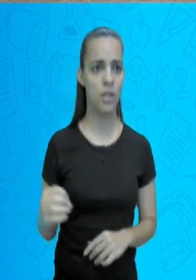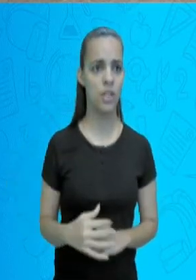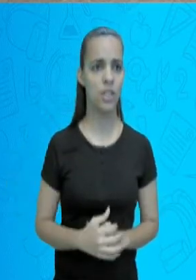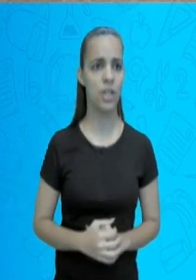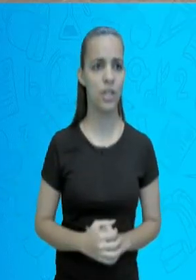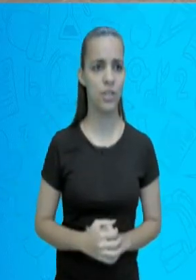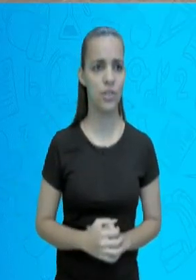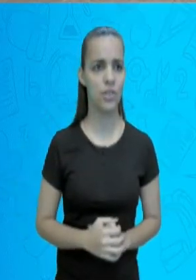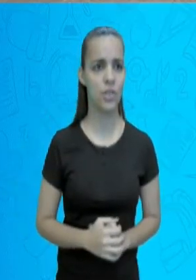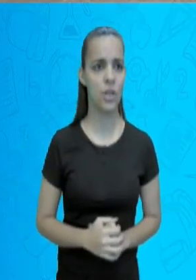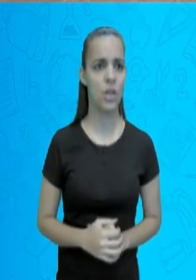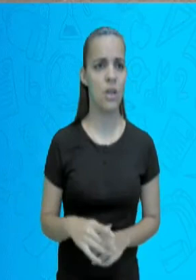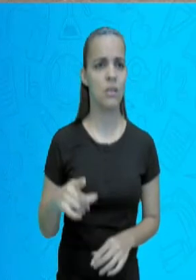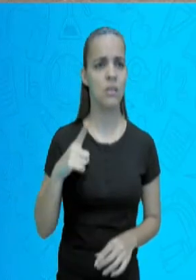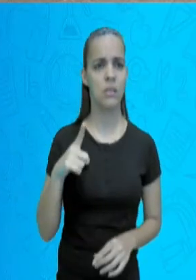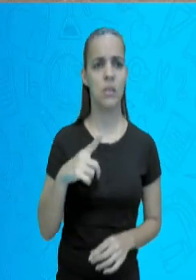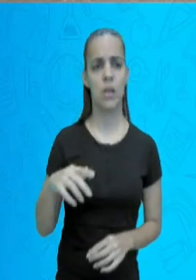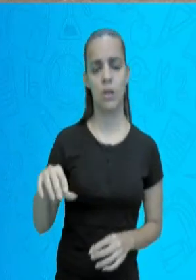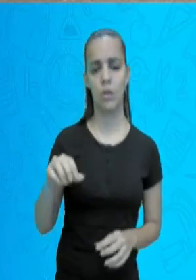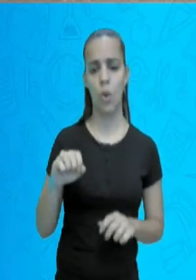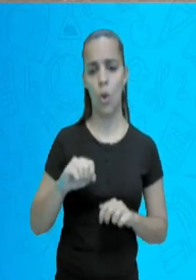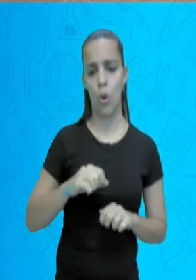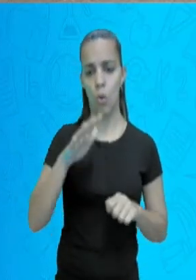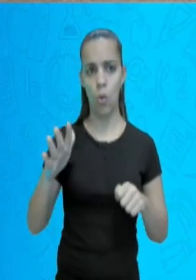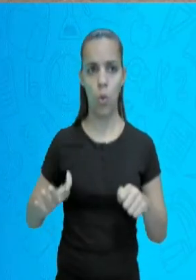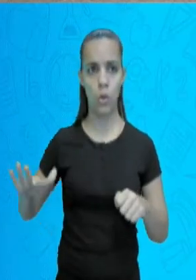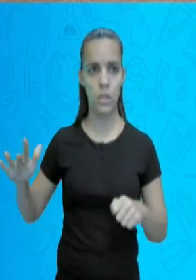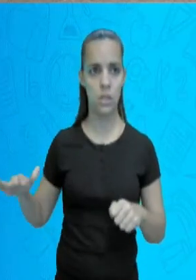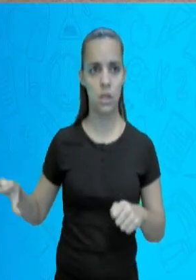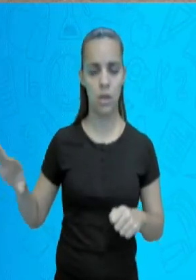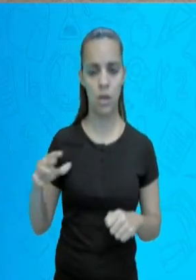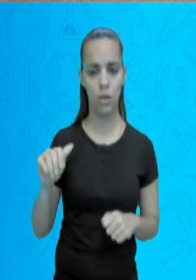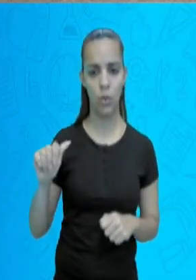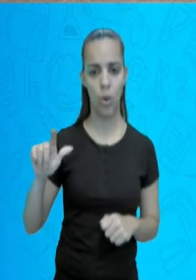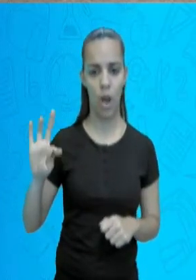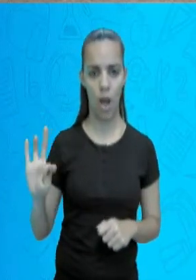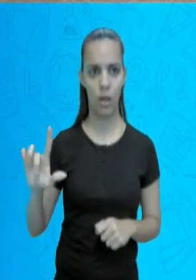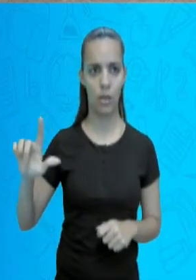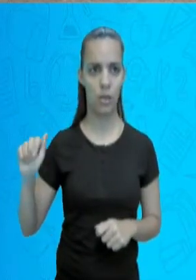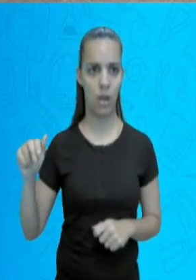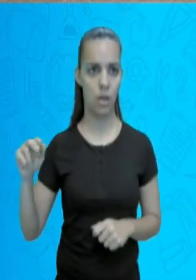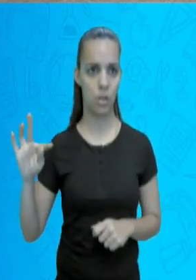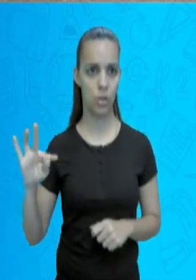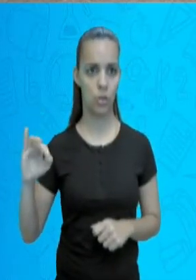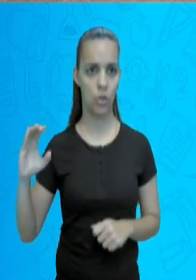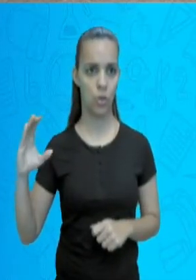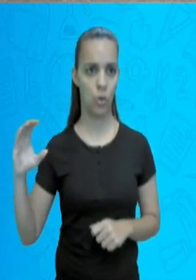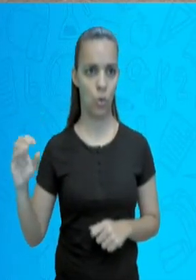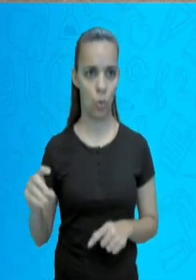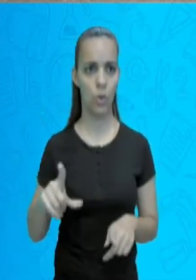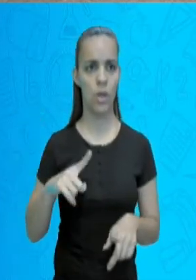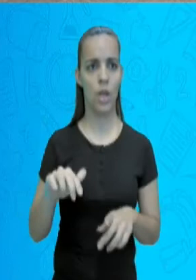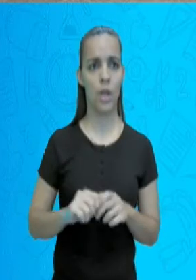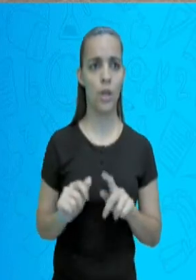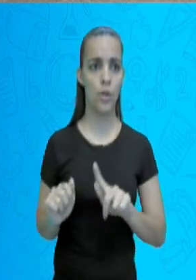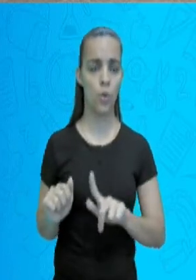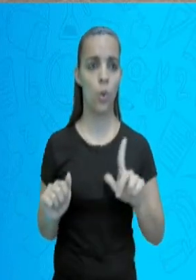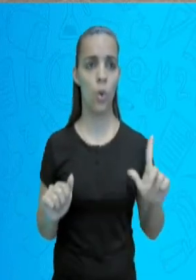e a leste, o Mar Cáspio. A Europa é também conhecida como Velho